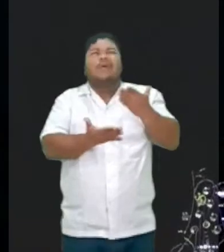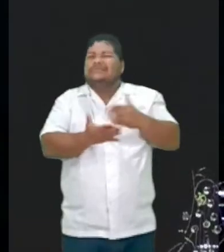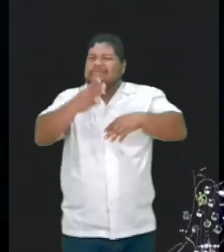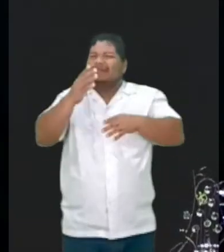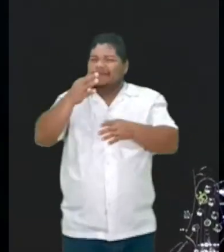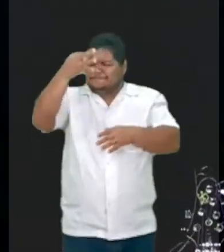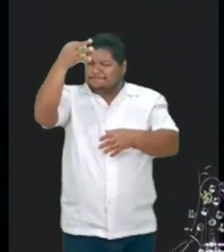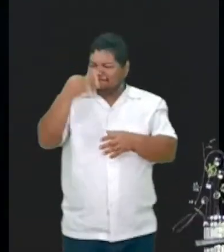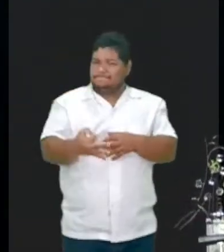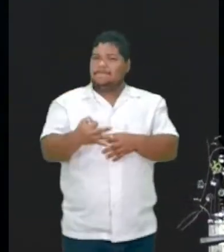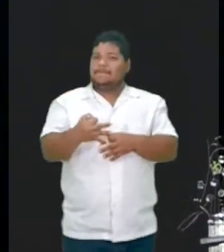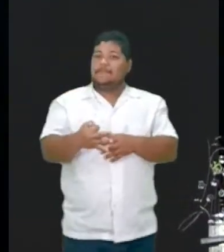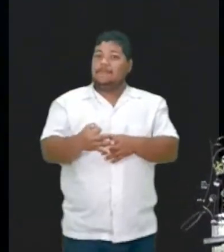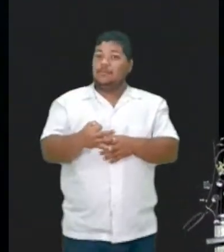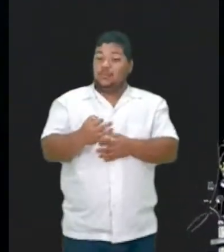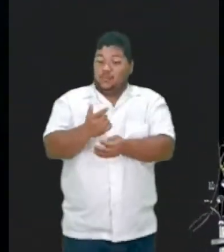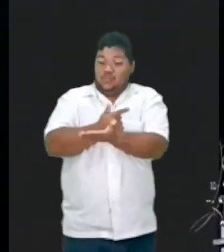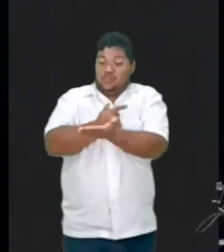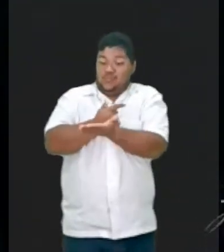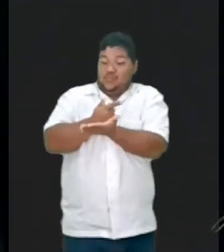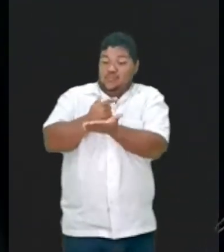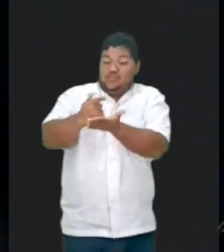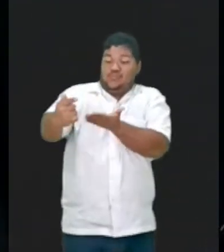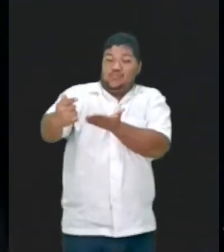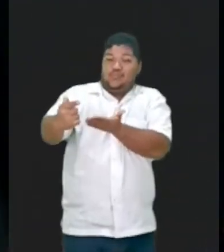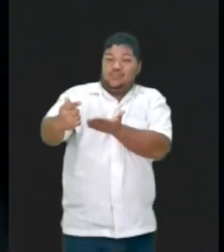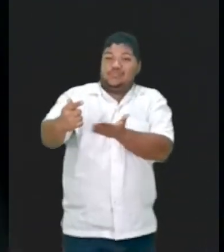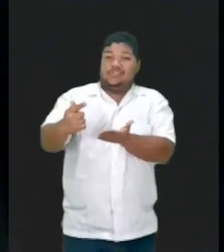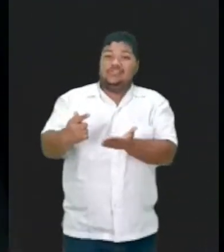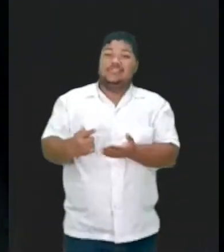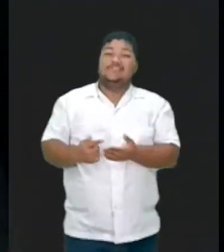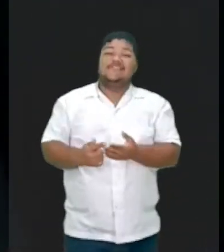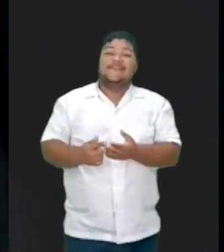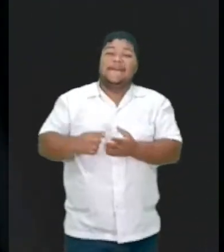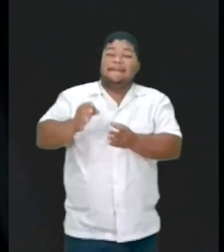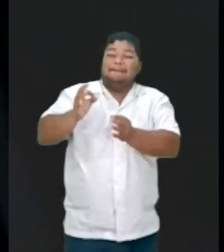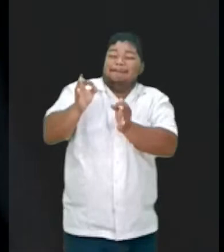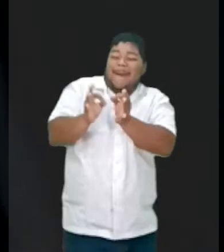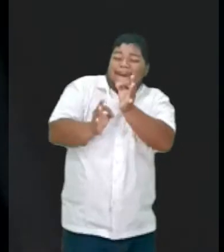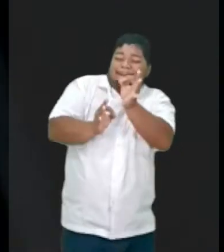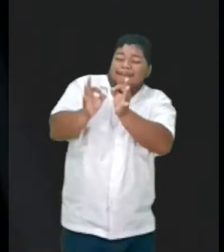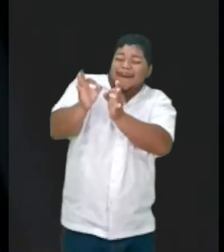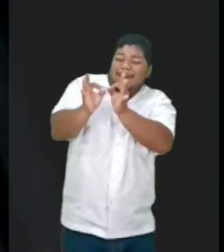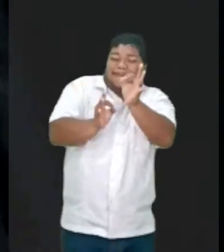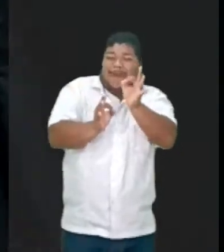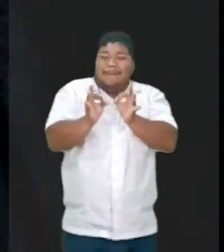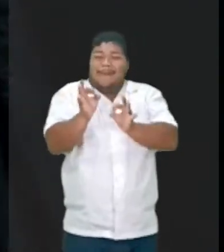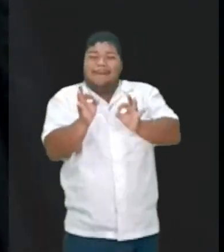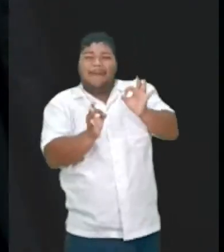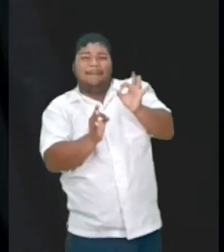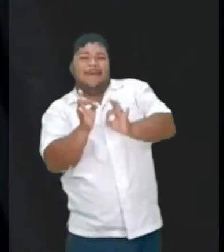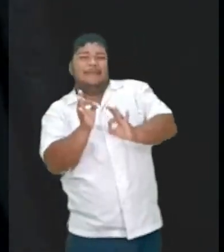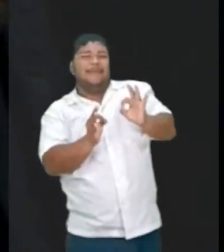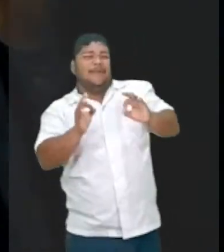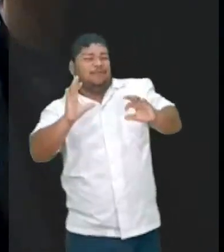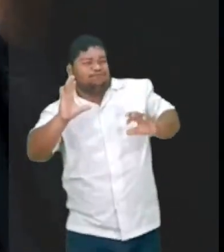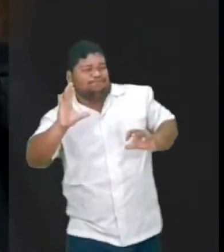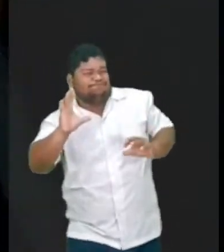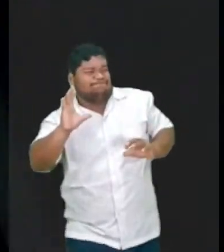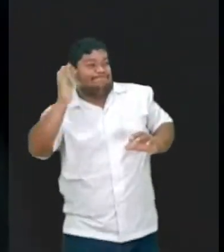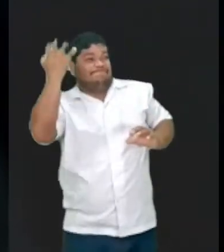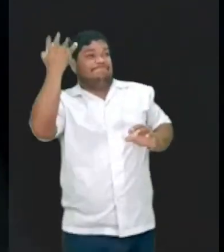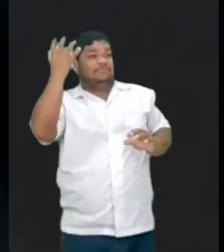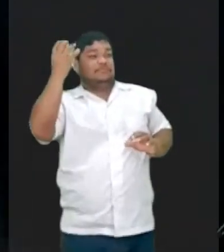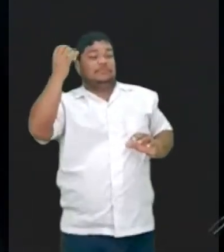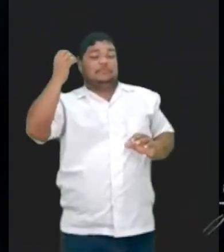registrado aqui no livro de Gênesis, se encaixa direitinho com as novas descobertas feitas